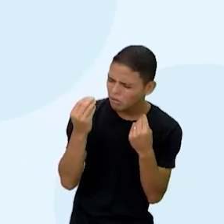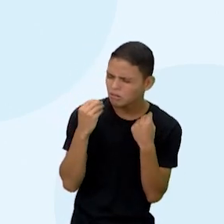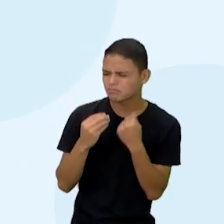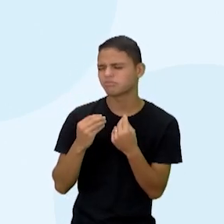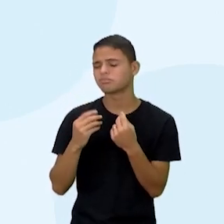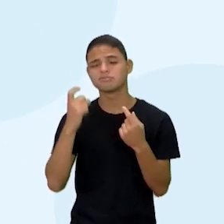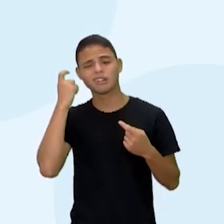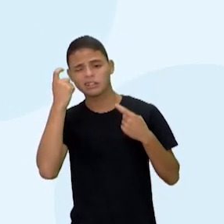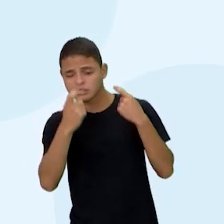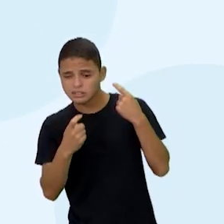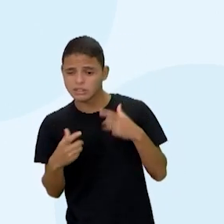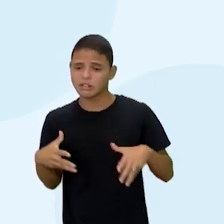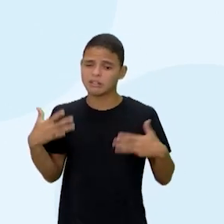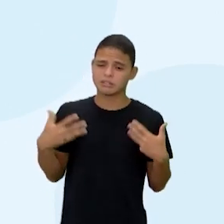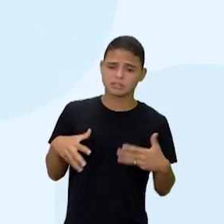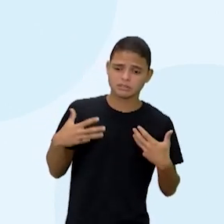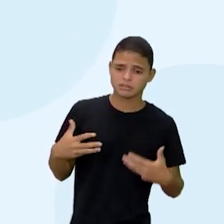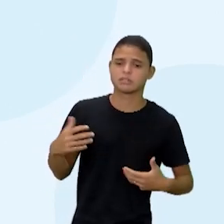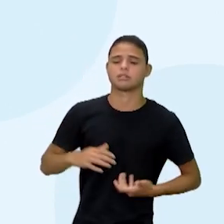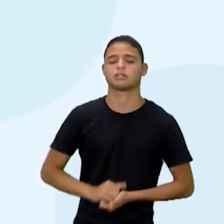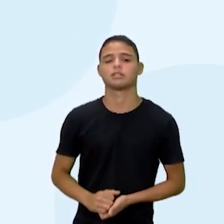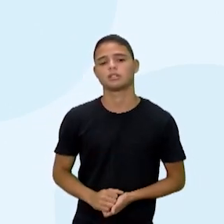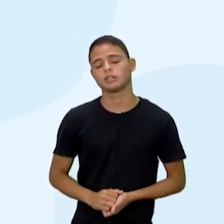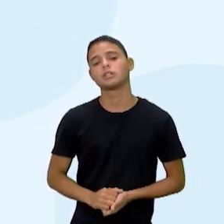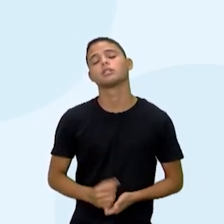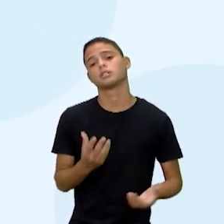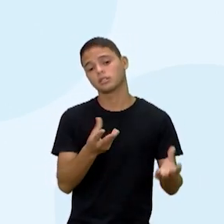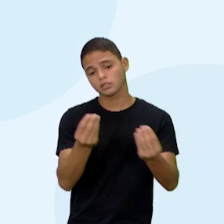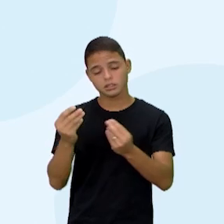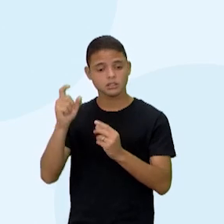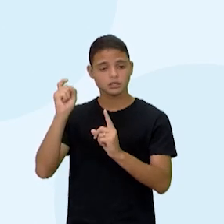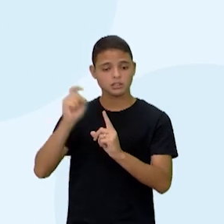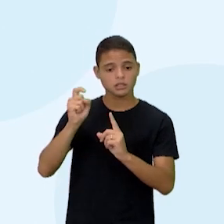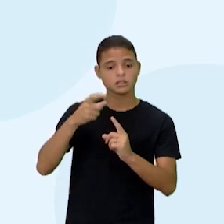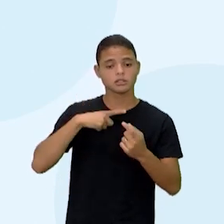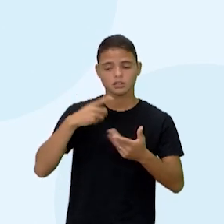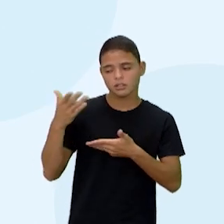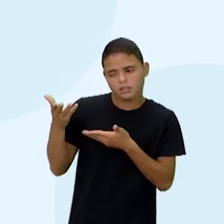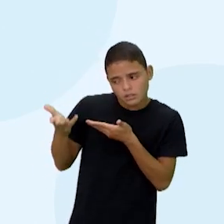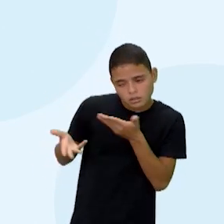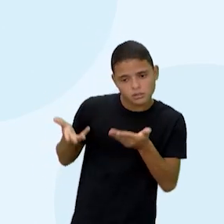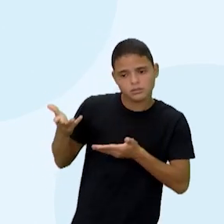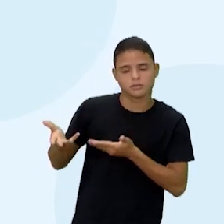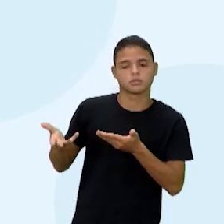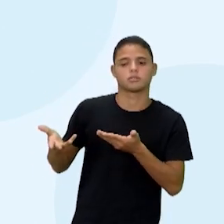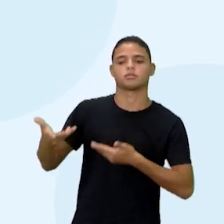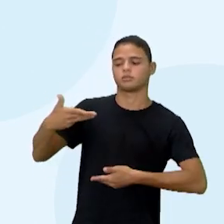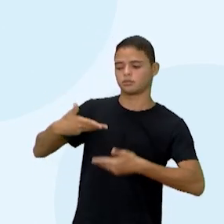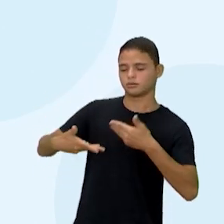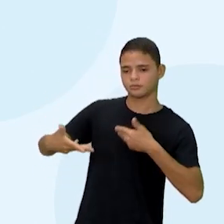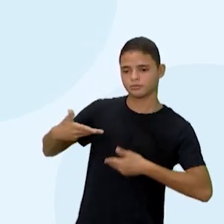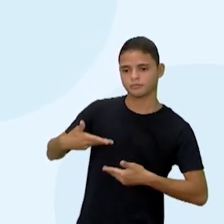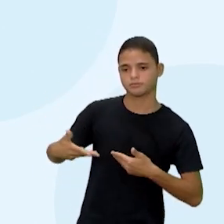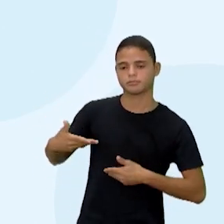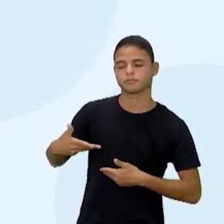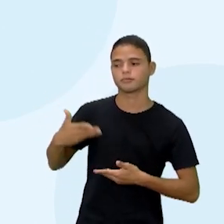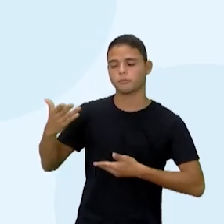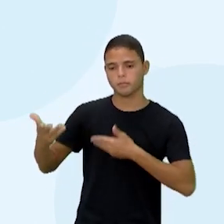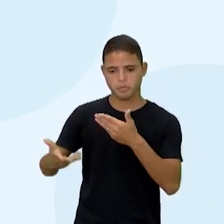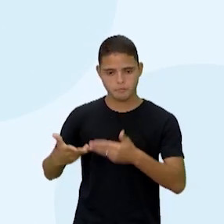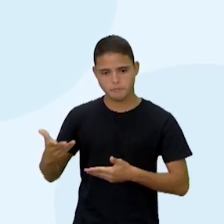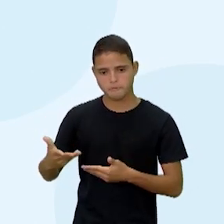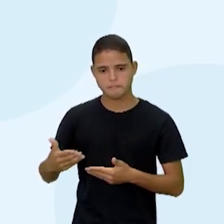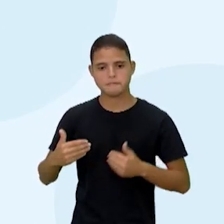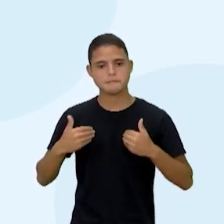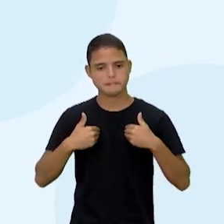diante de uma dificuldade. Então, eles são muito críticos e a gente tem que cuidar da nossa criticidade em relação a eles, do nosso